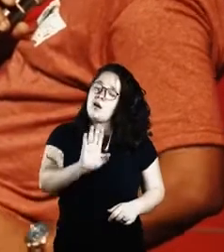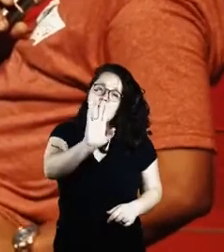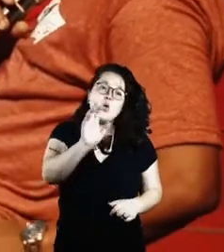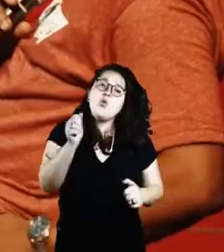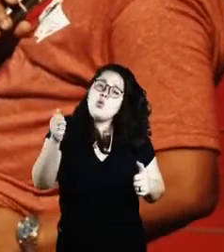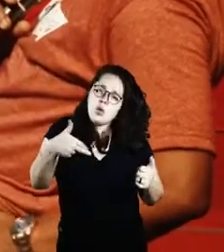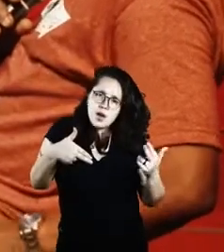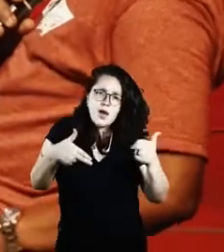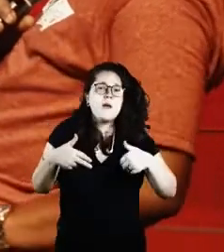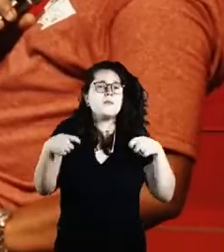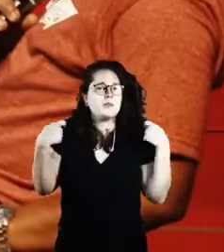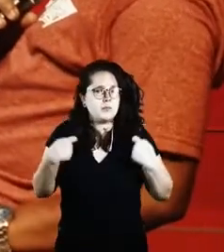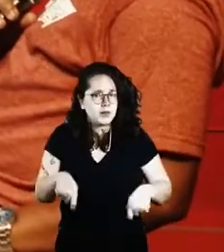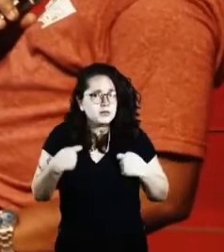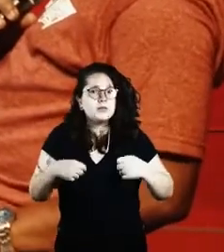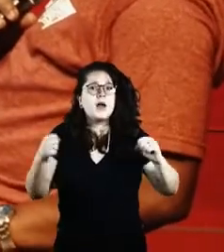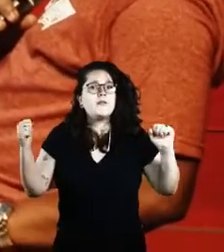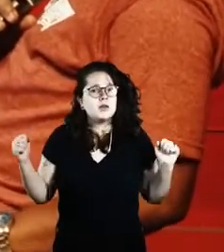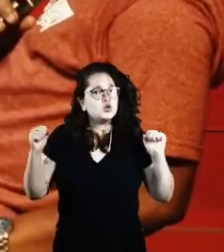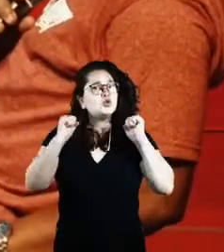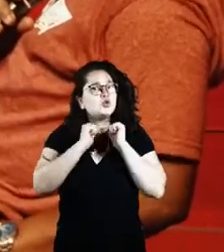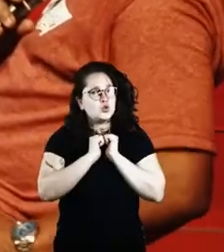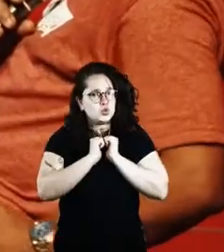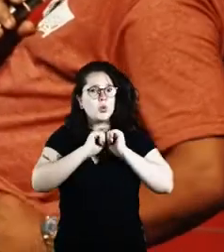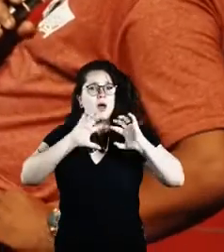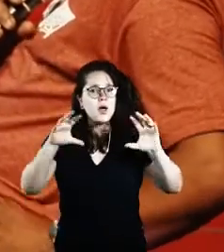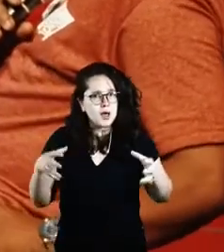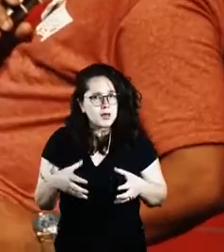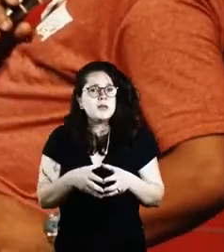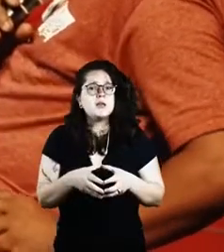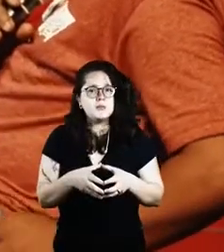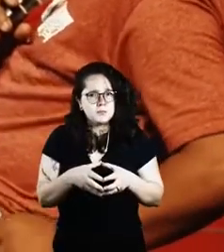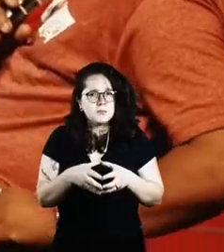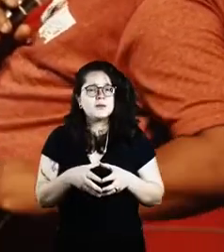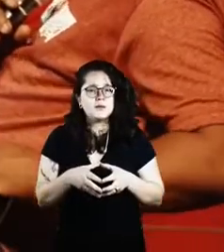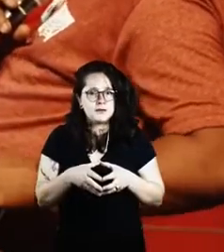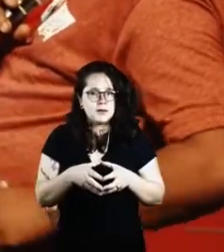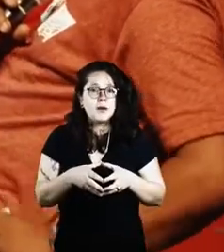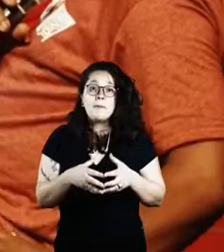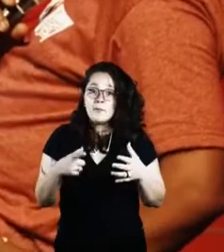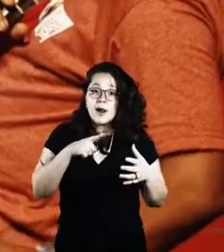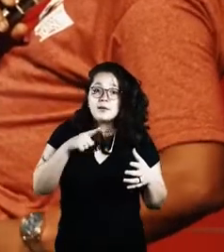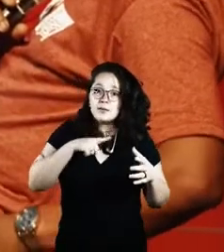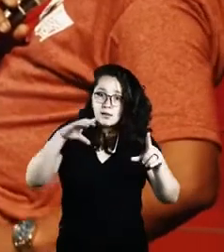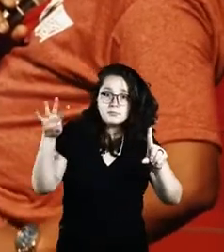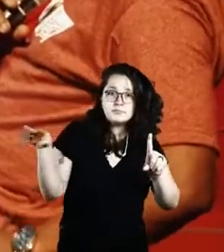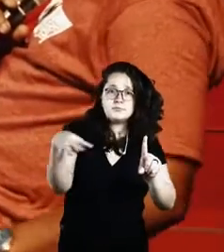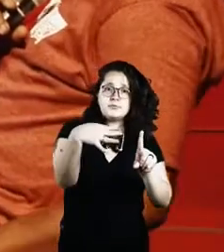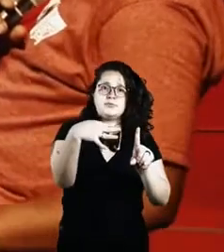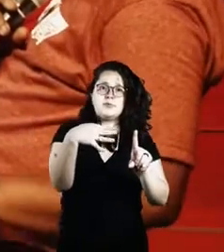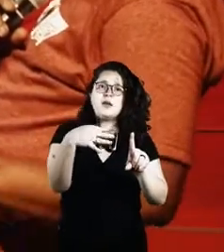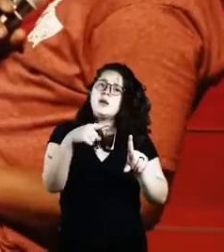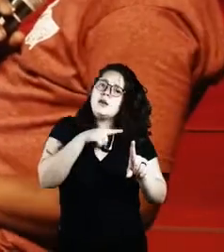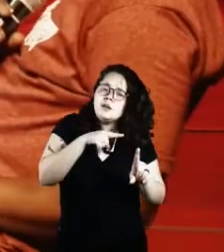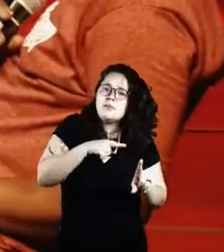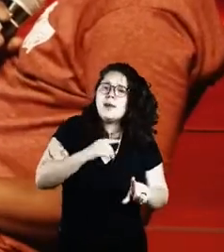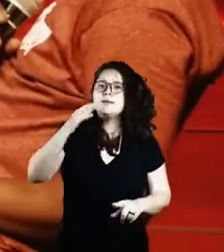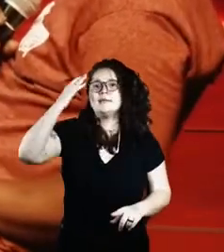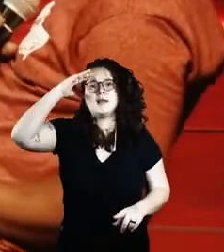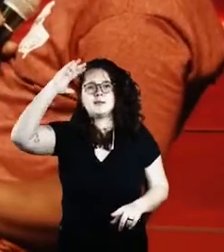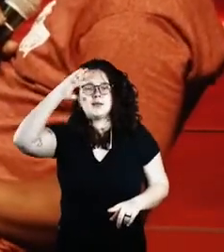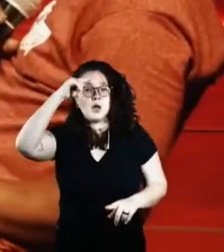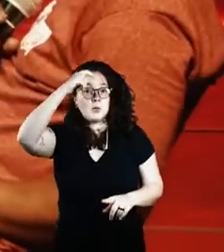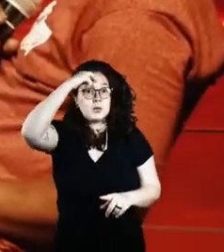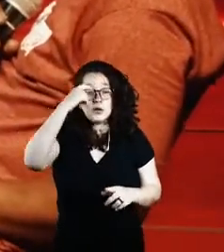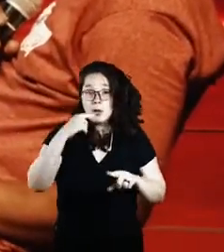das equipes para ter aquela vitrine e o discernimento, a visão, porque não adianta,